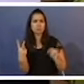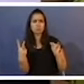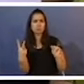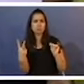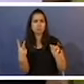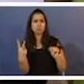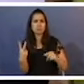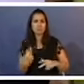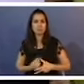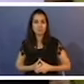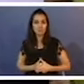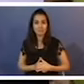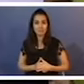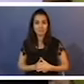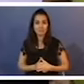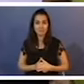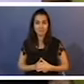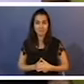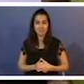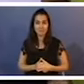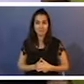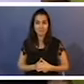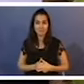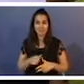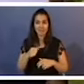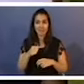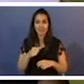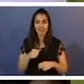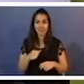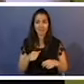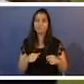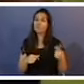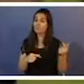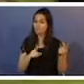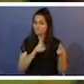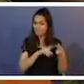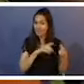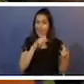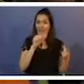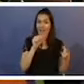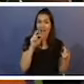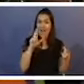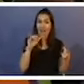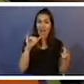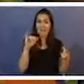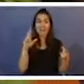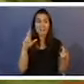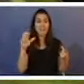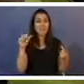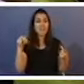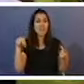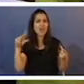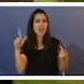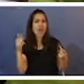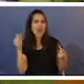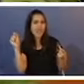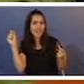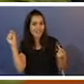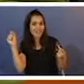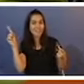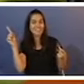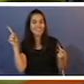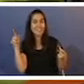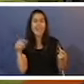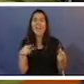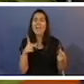vocês tem cara ver se acertaram nós temos a Ariranha não era sua tia Mas ela